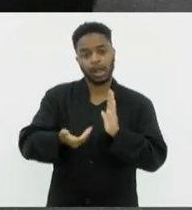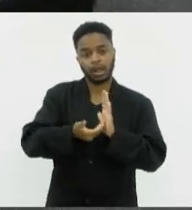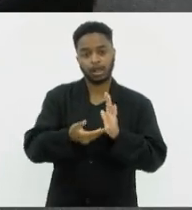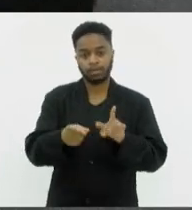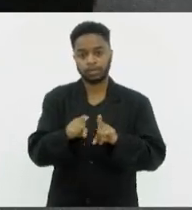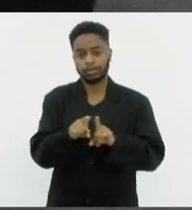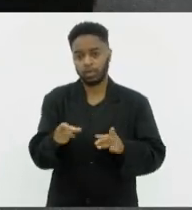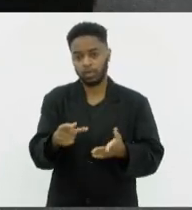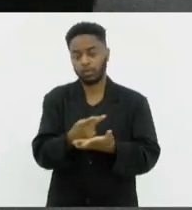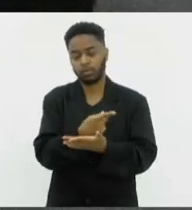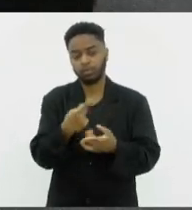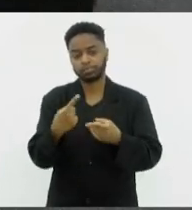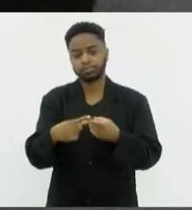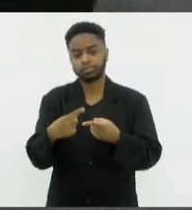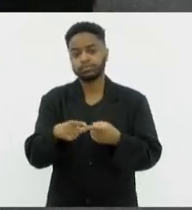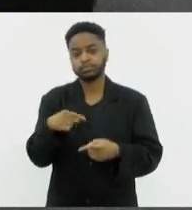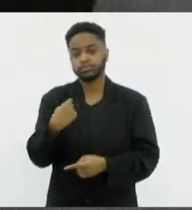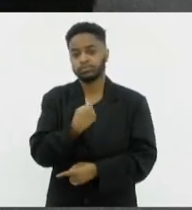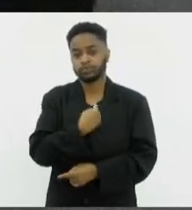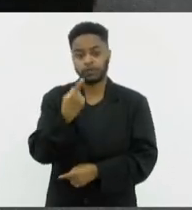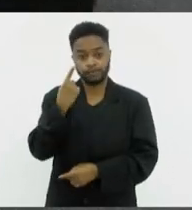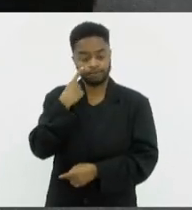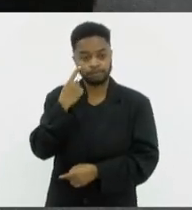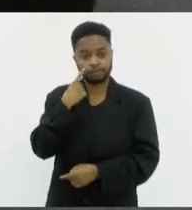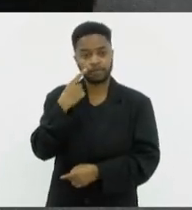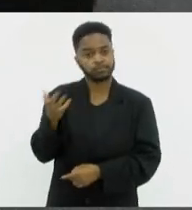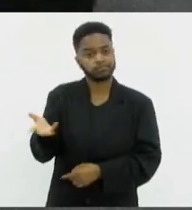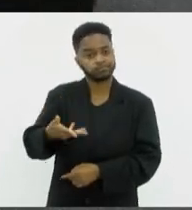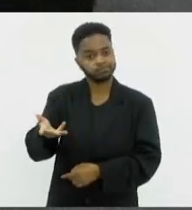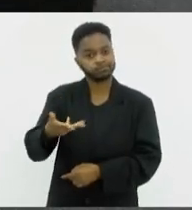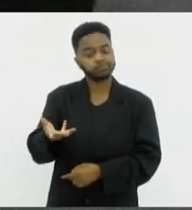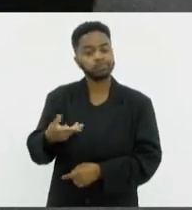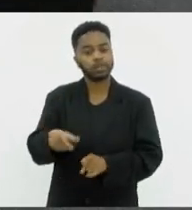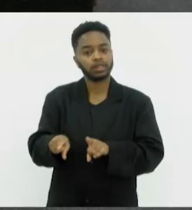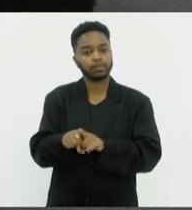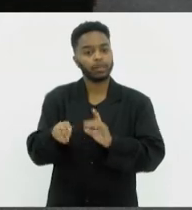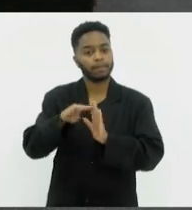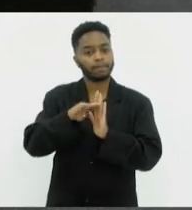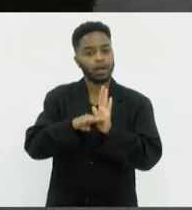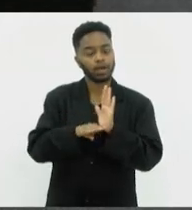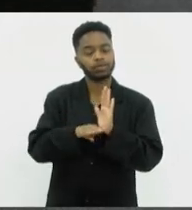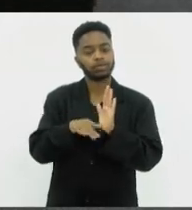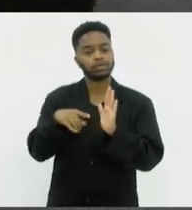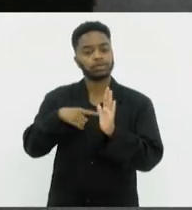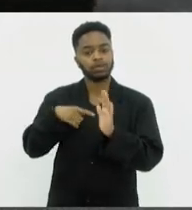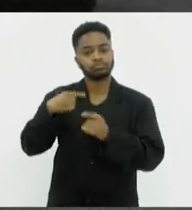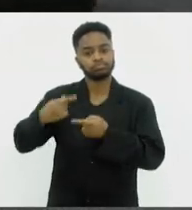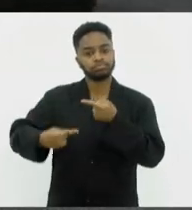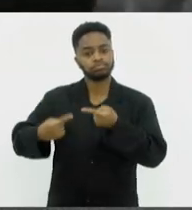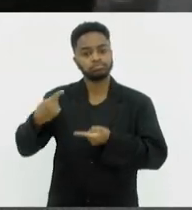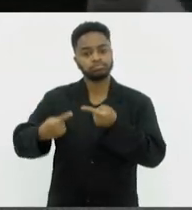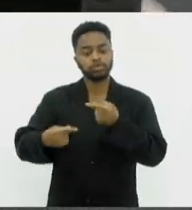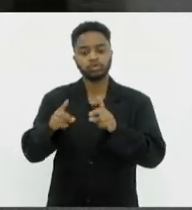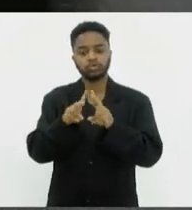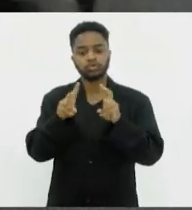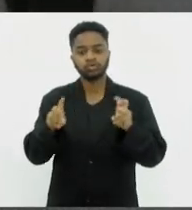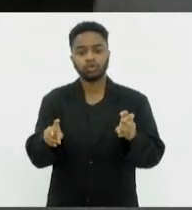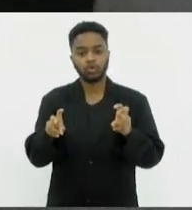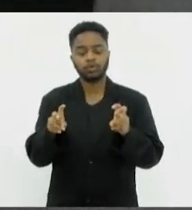Deputados, quando a gente viu sendo apressado também na pauta todo um debate sobre o